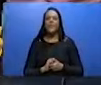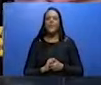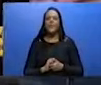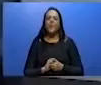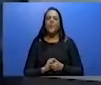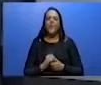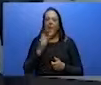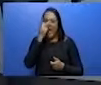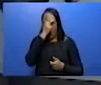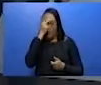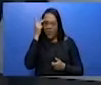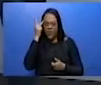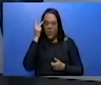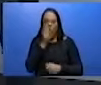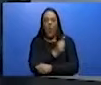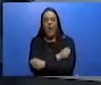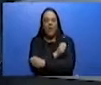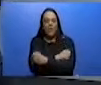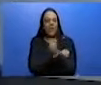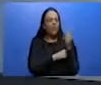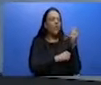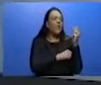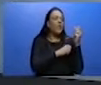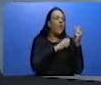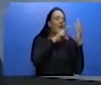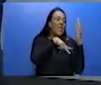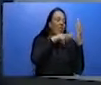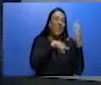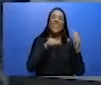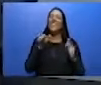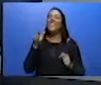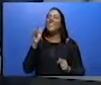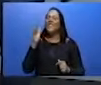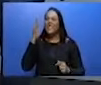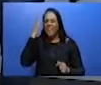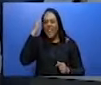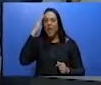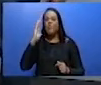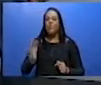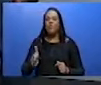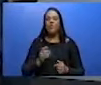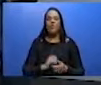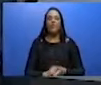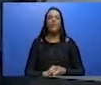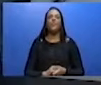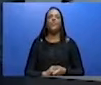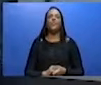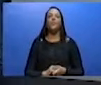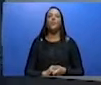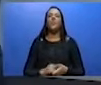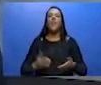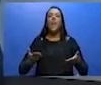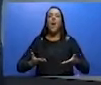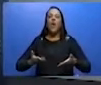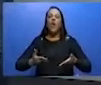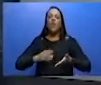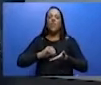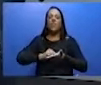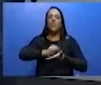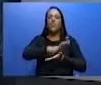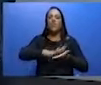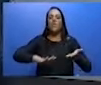já vai saber quem é, né? Vamos lá para a atividade, pessoal? Vamos ver se vocês entenderam até